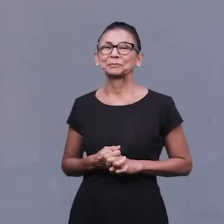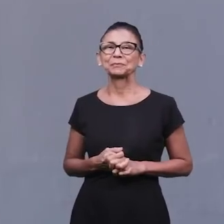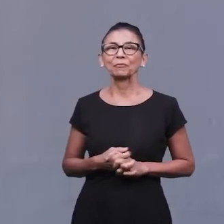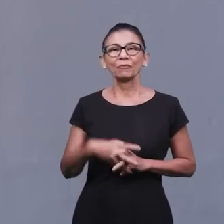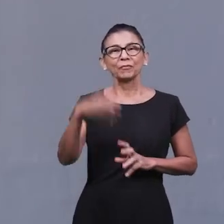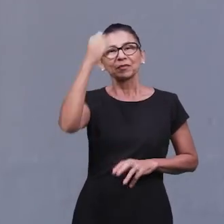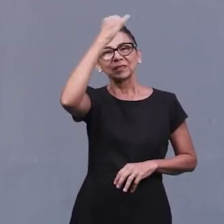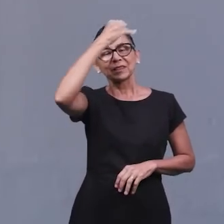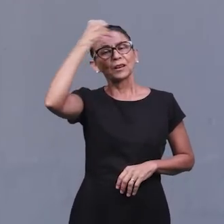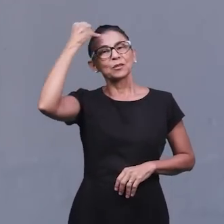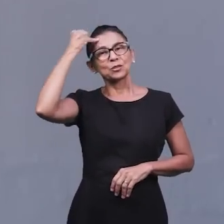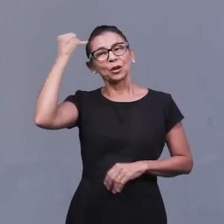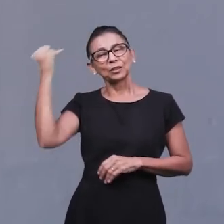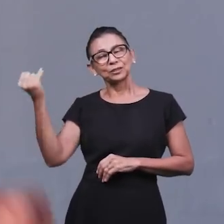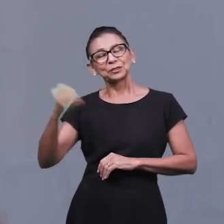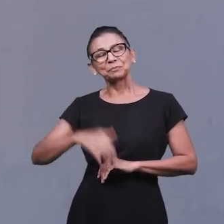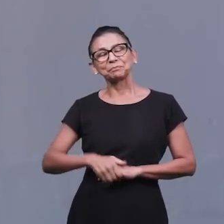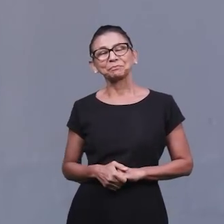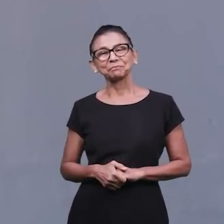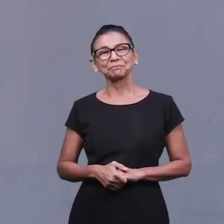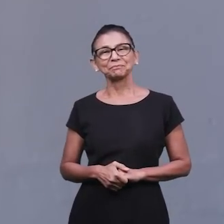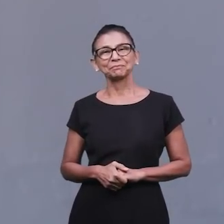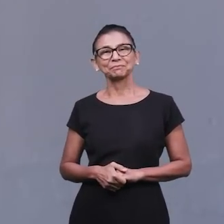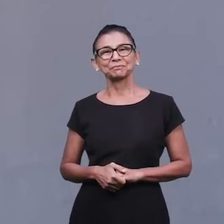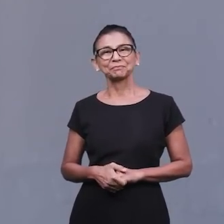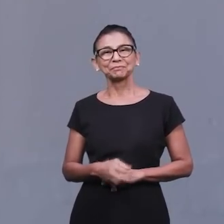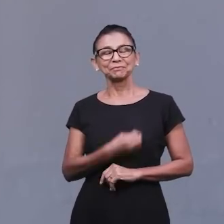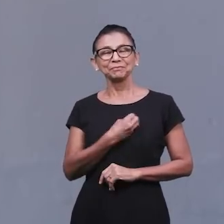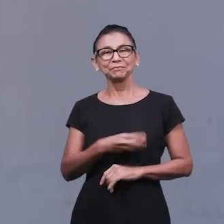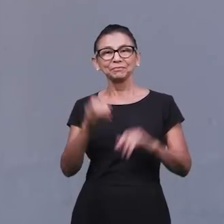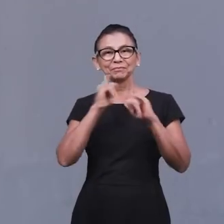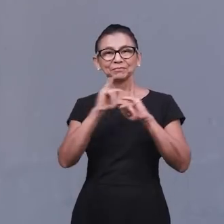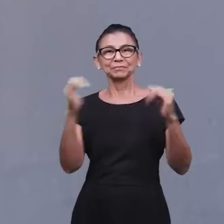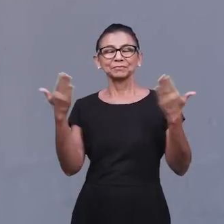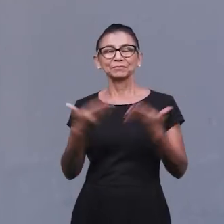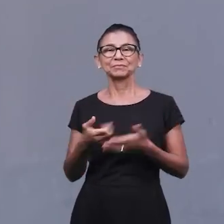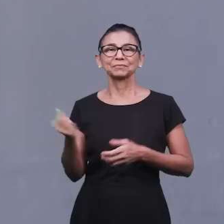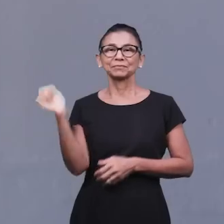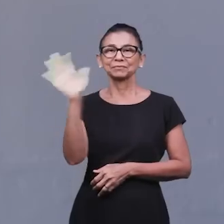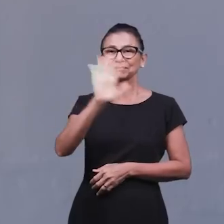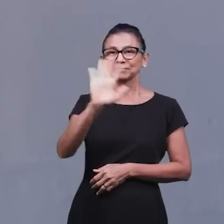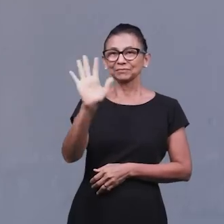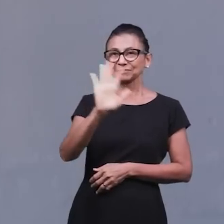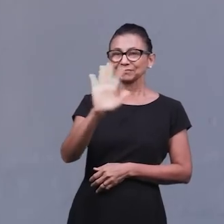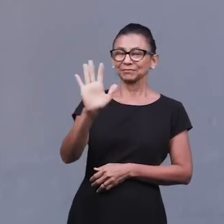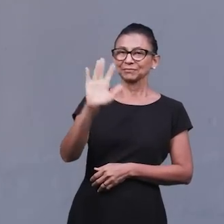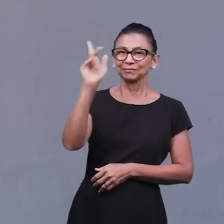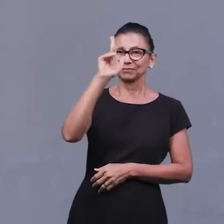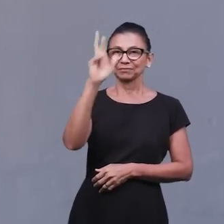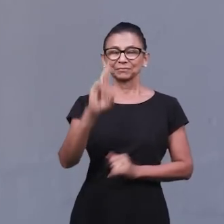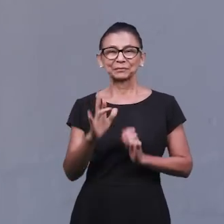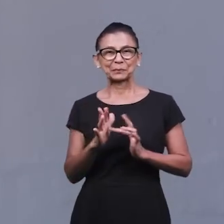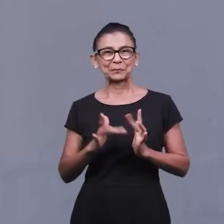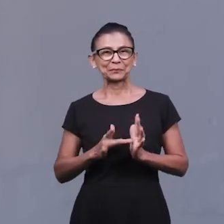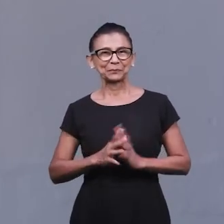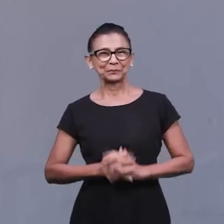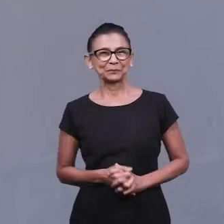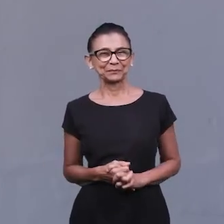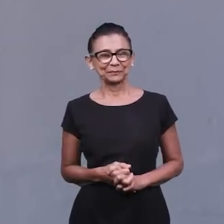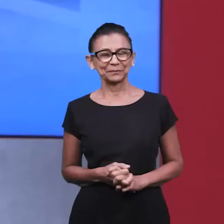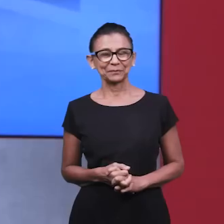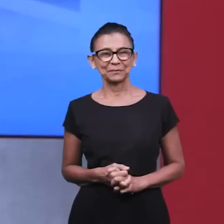esta foi a nossa participação no Manaí News de hoje. E assim, nos despedimos dos amados irmãos com a paz do Senhor